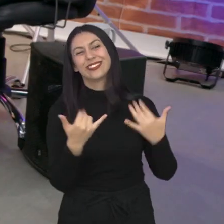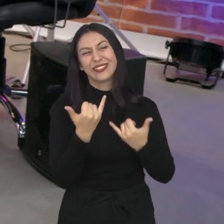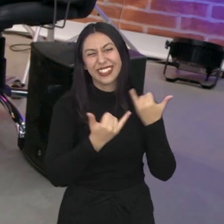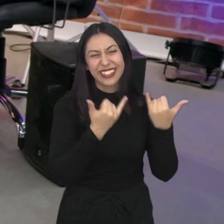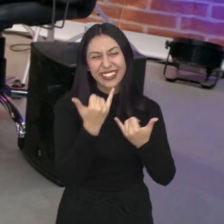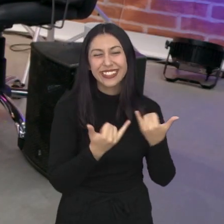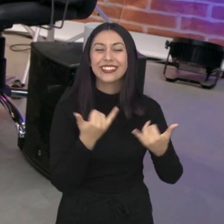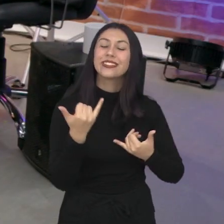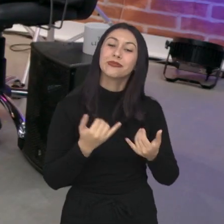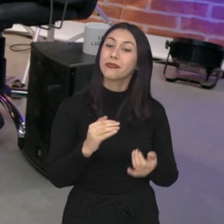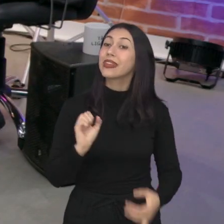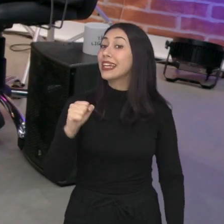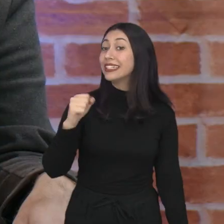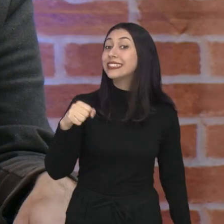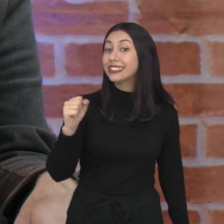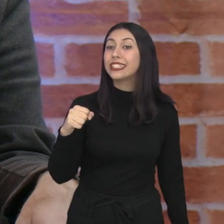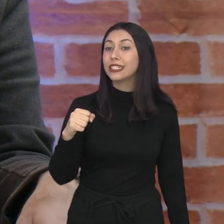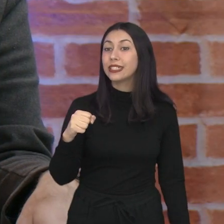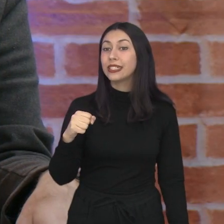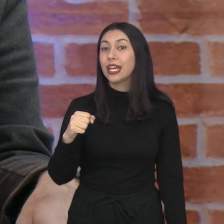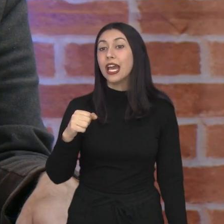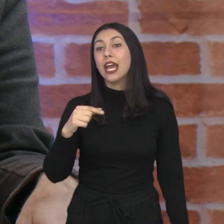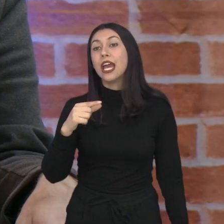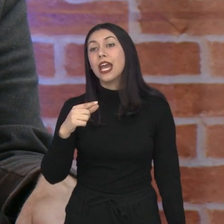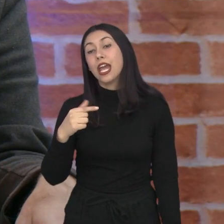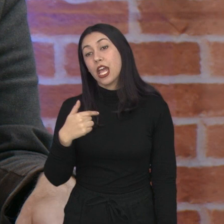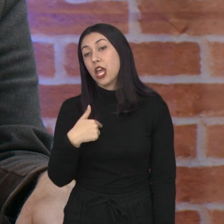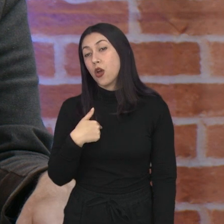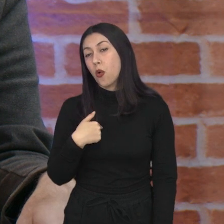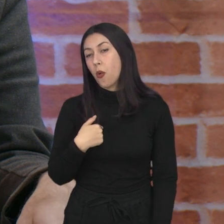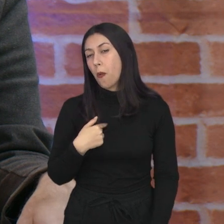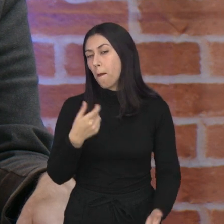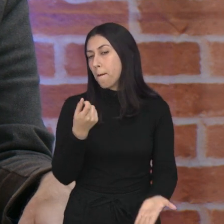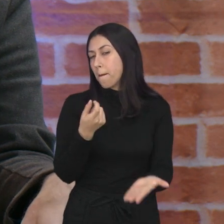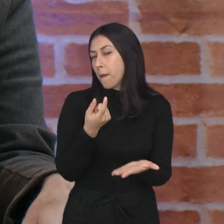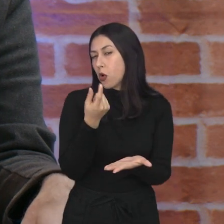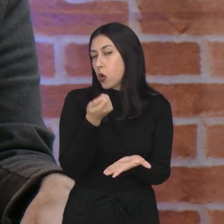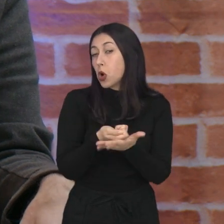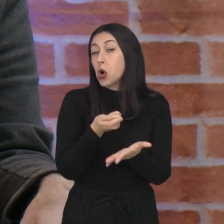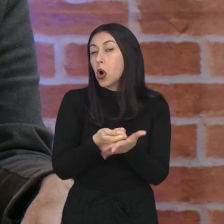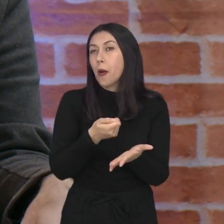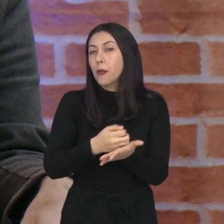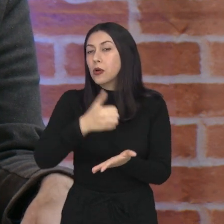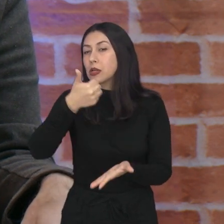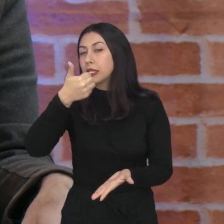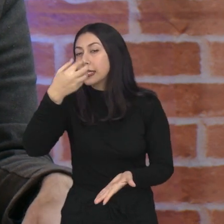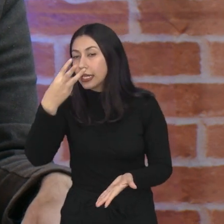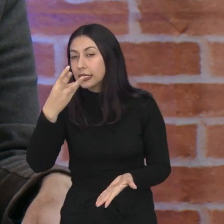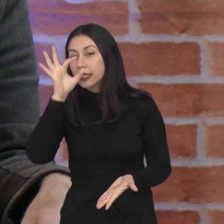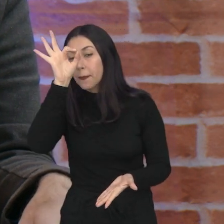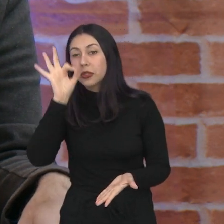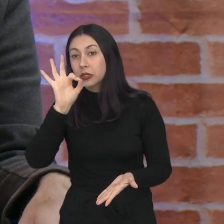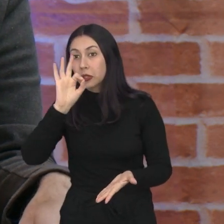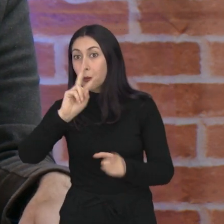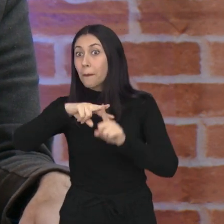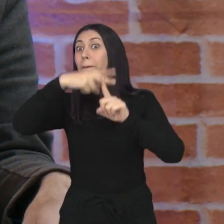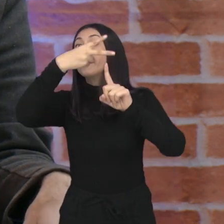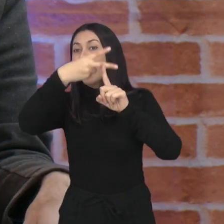15% de desconto, brincadeira. Isso, eu cobro uns 13% mais caro, daí entra o desconto dos 15%.